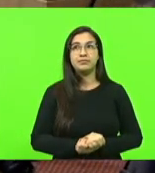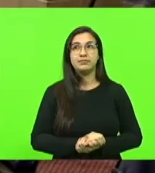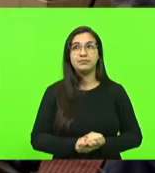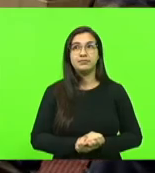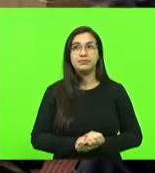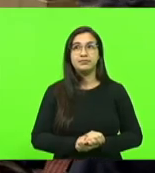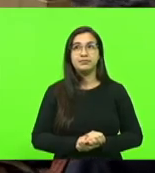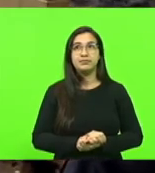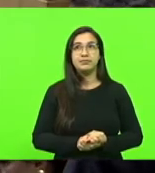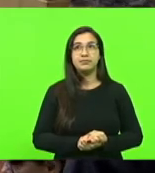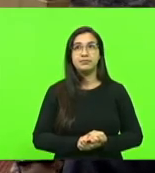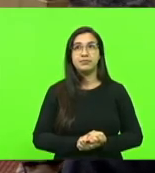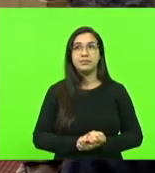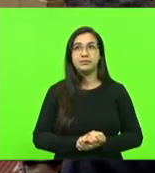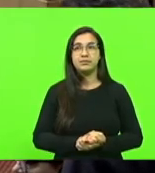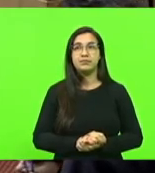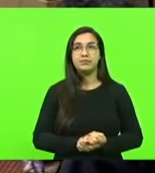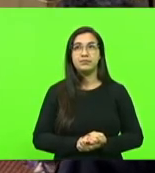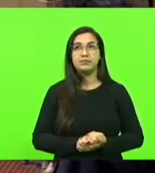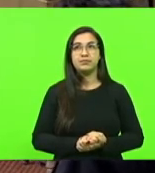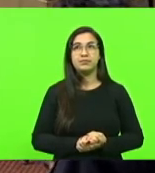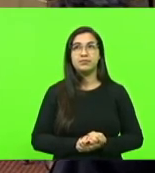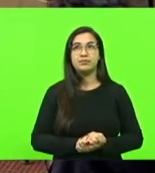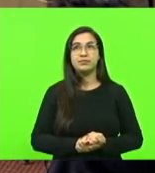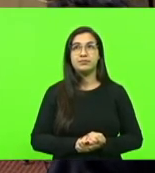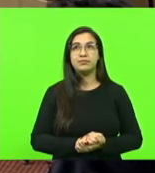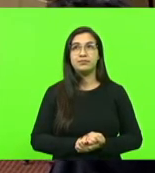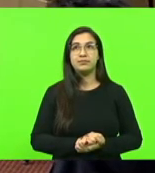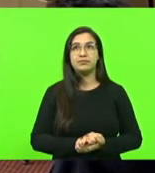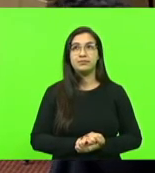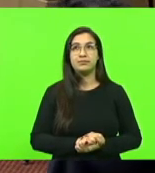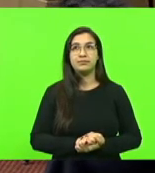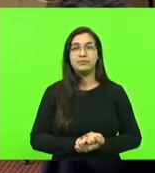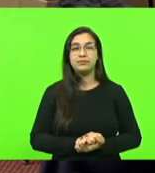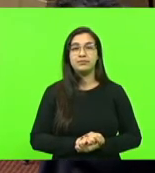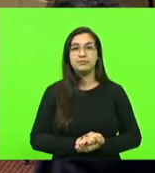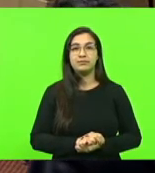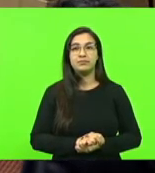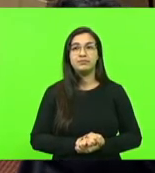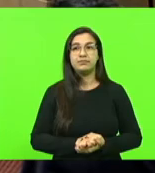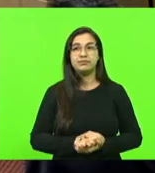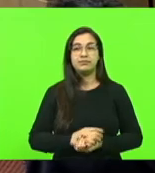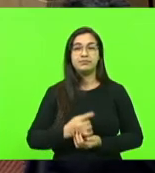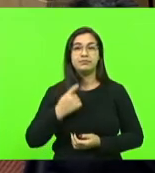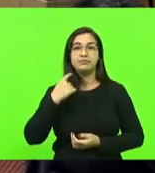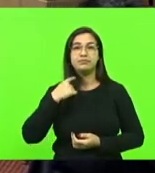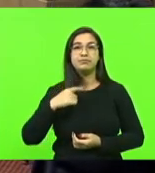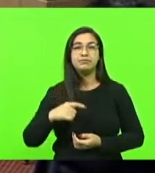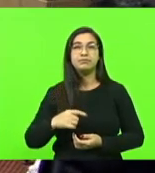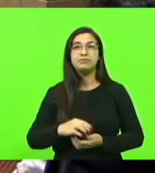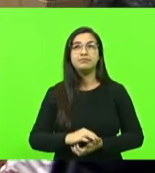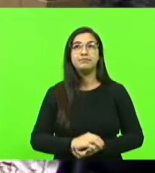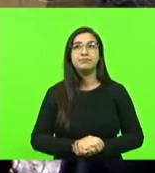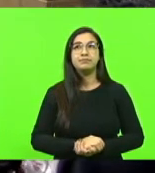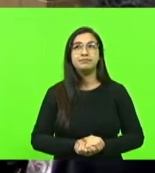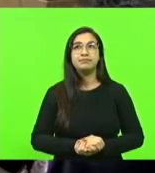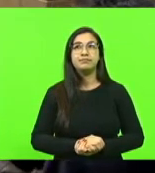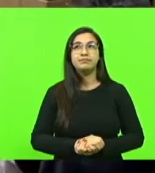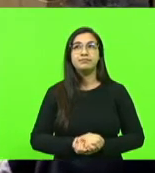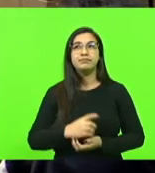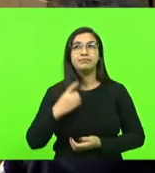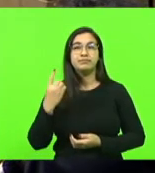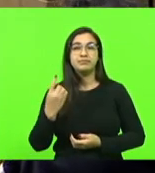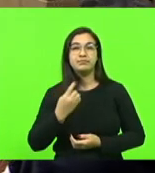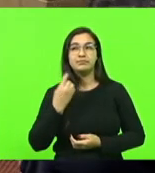Obrigado, presidente. Sejam todos bem-vindos, obrigado, deputada. Deputado José Milton Schaefer. Deputado Mauro, aproveitar aqui